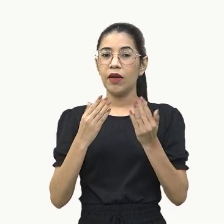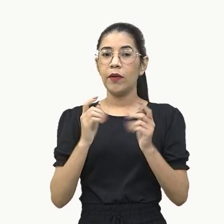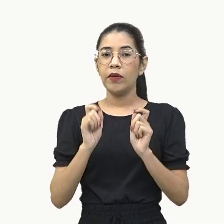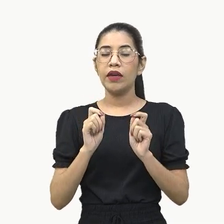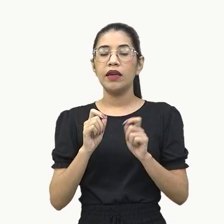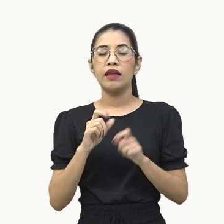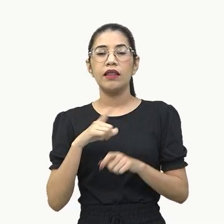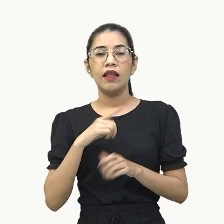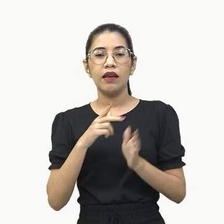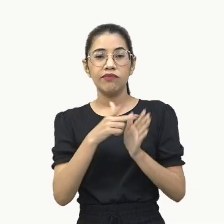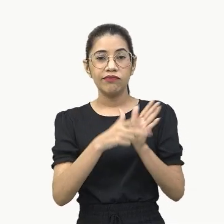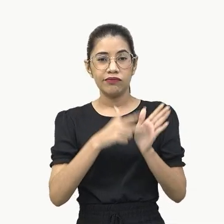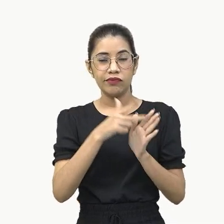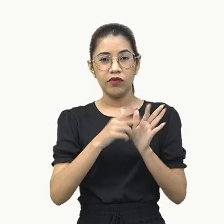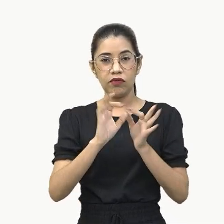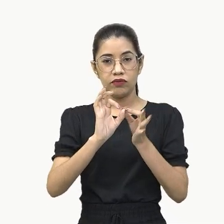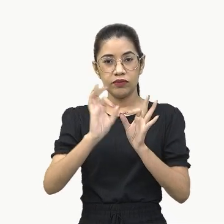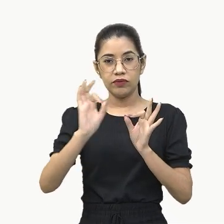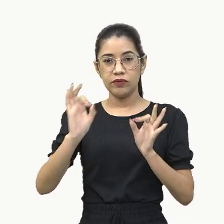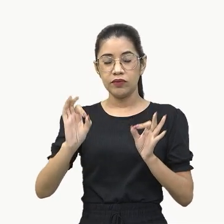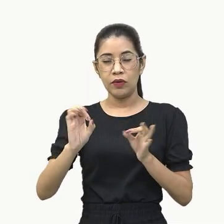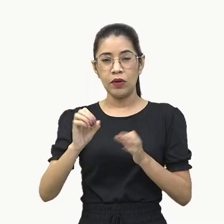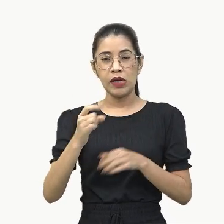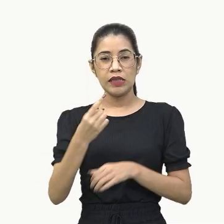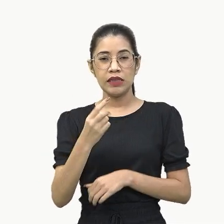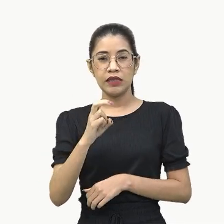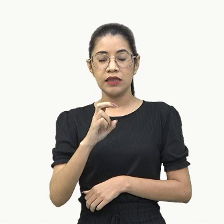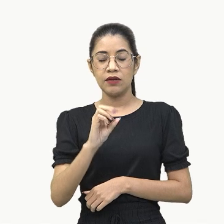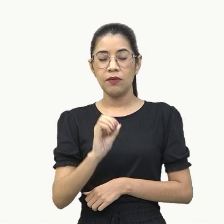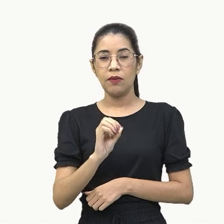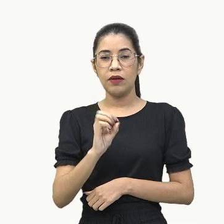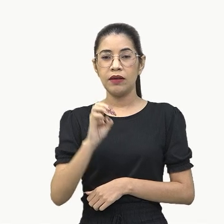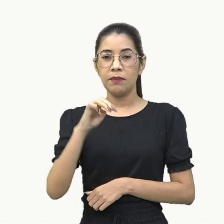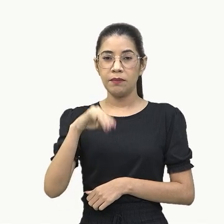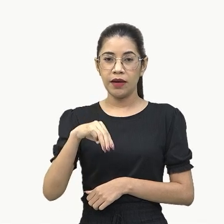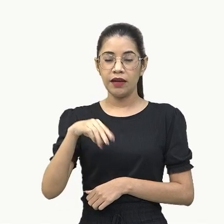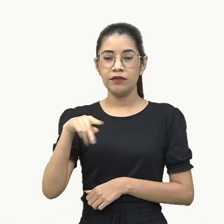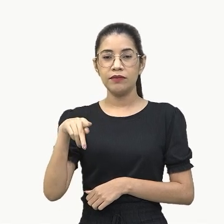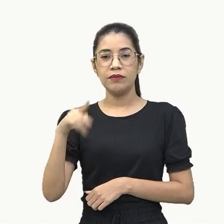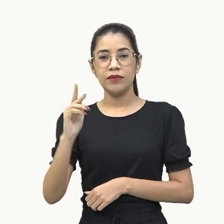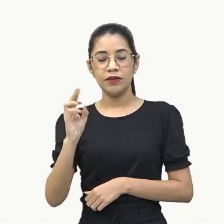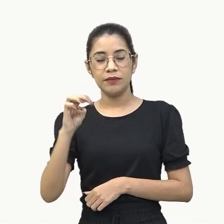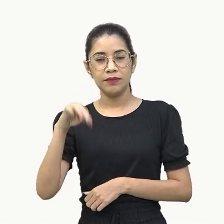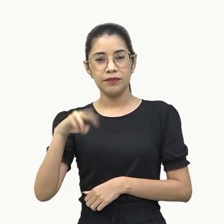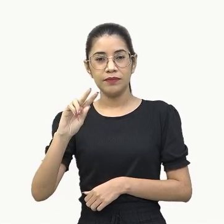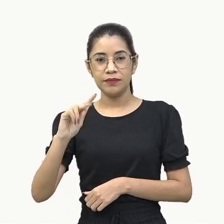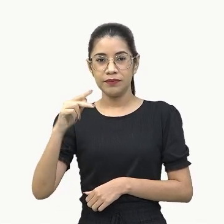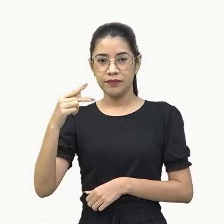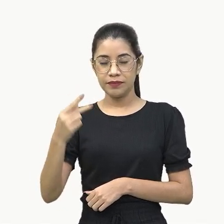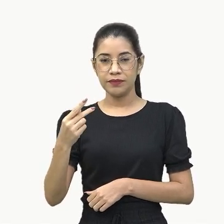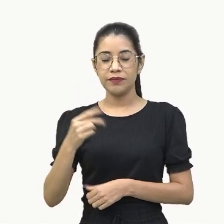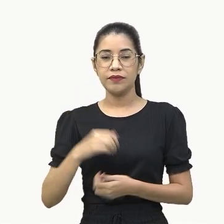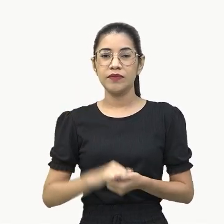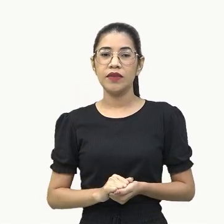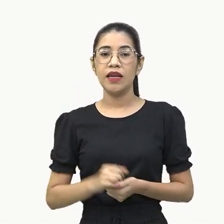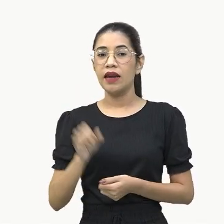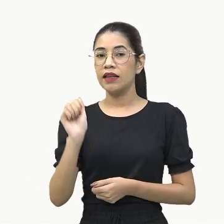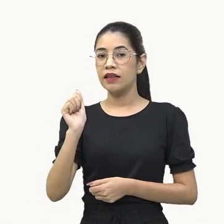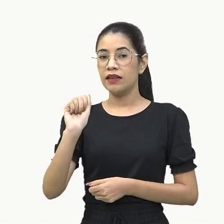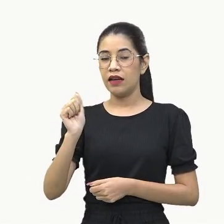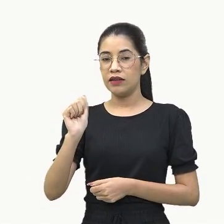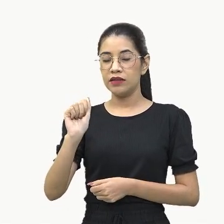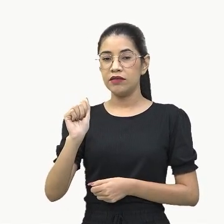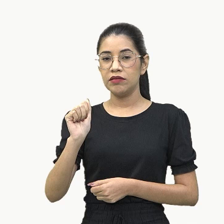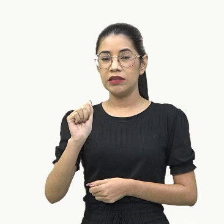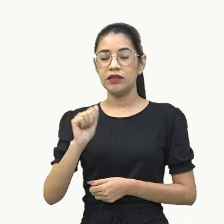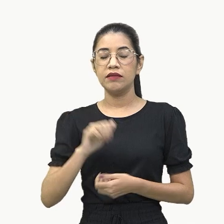Estados Unidos olha de 150 m por km qu na Argentina aqui a